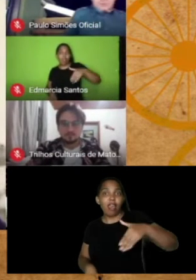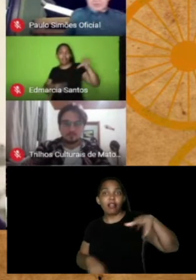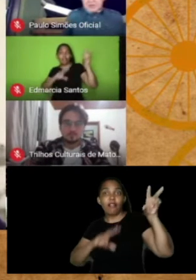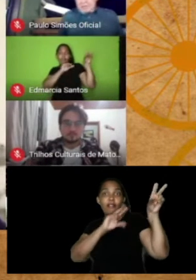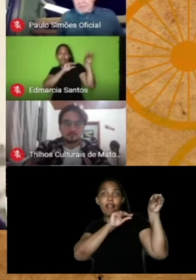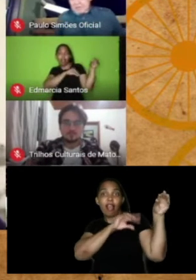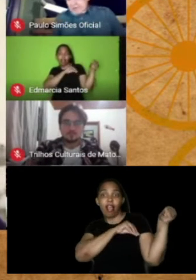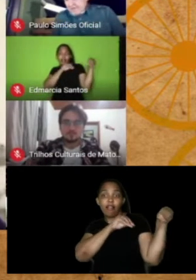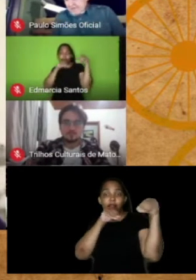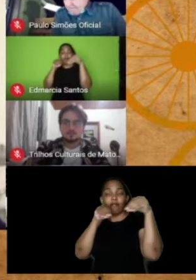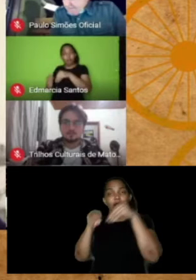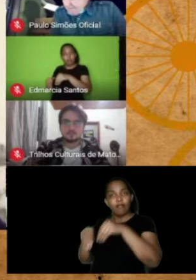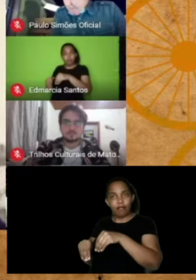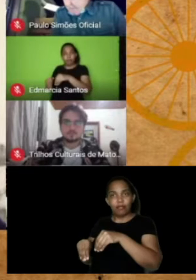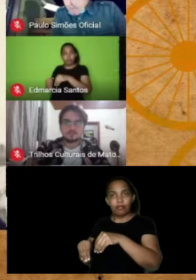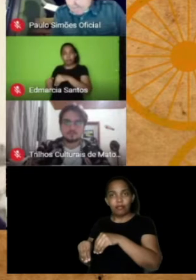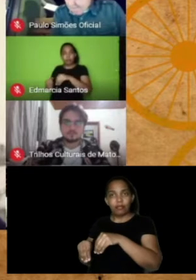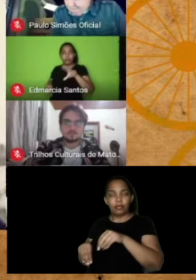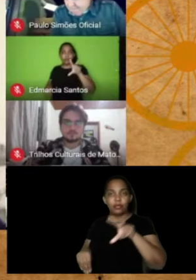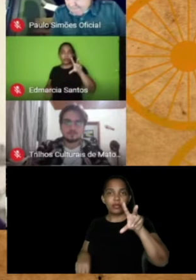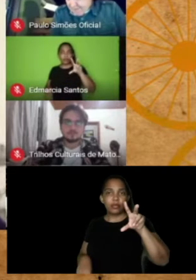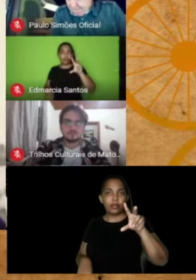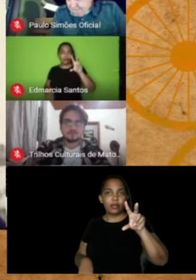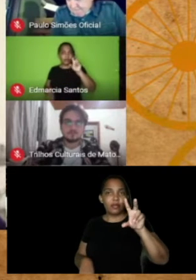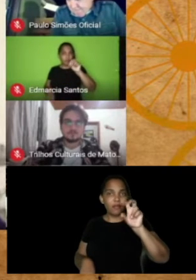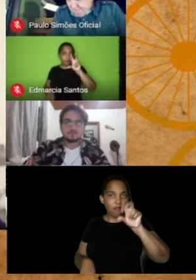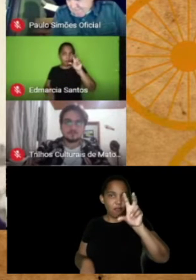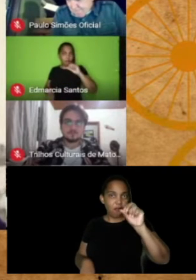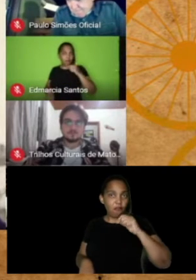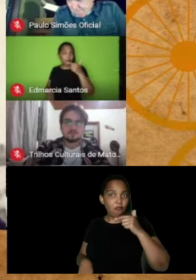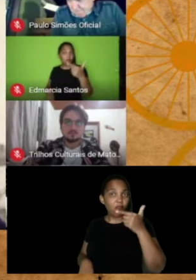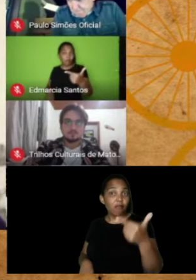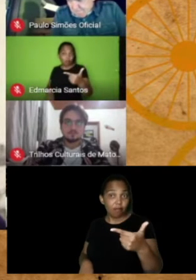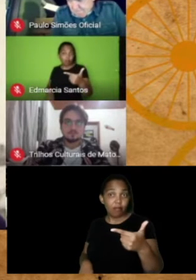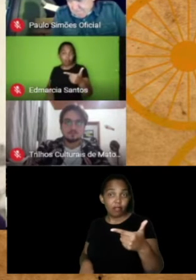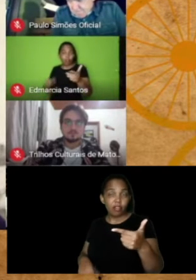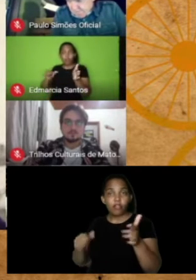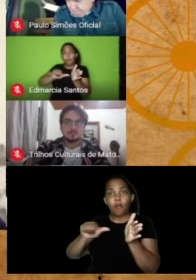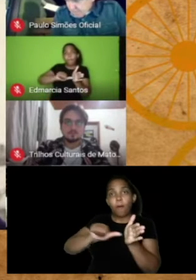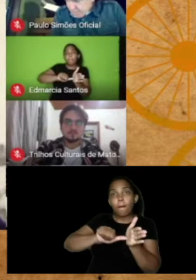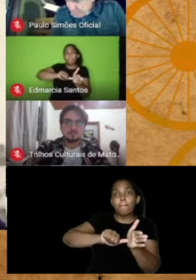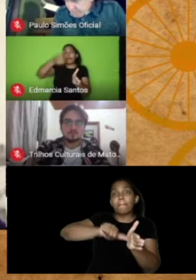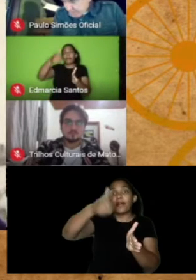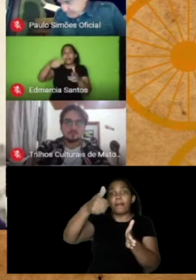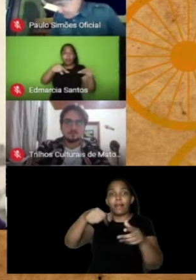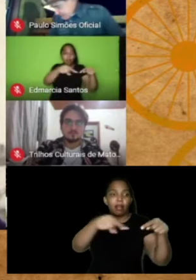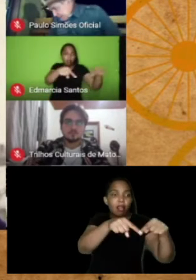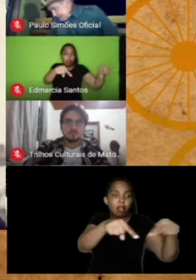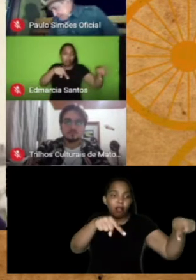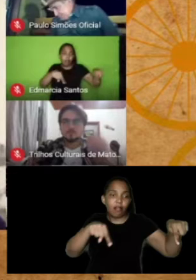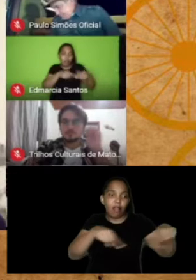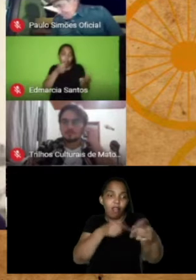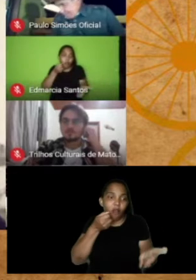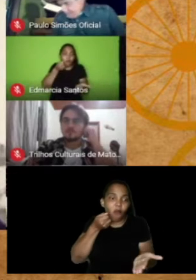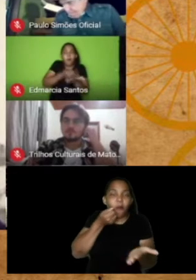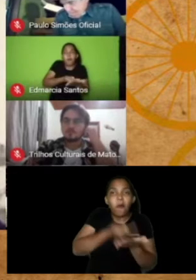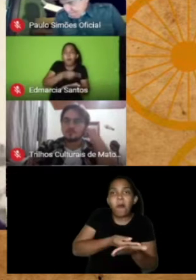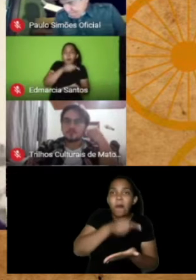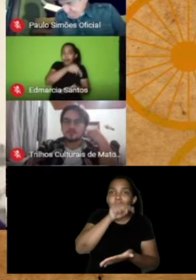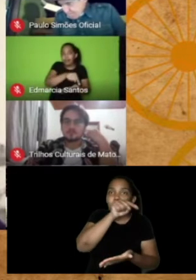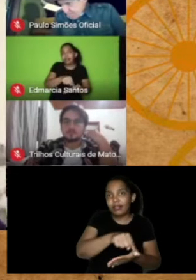bisavô foi o primeiro morador da Vila Falcão. O primeiro terreno comprado pelo loteamento da Vila